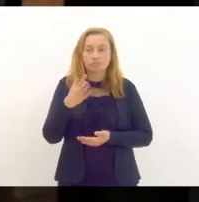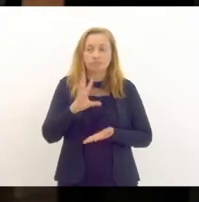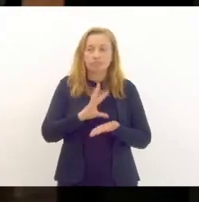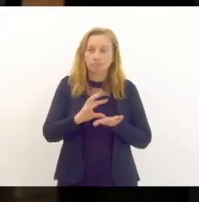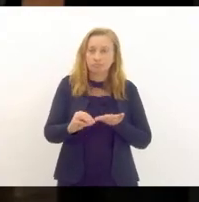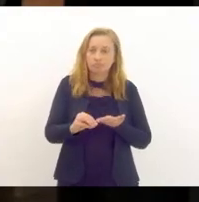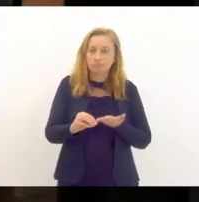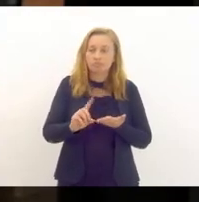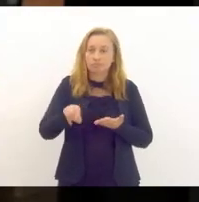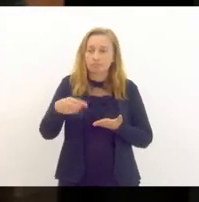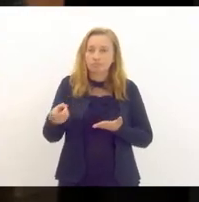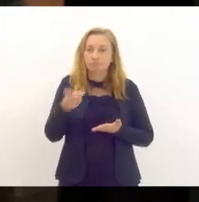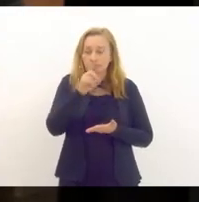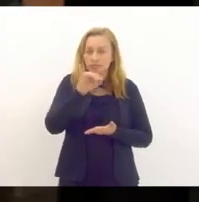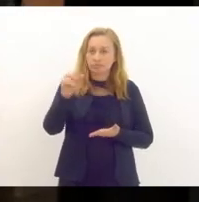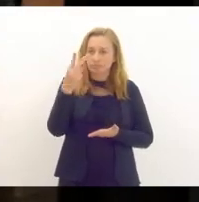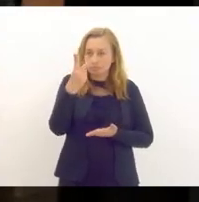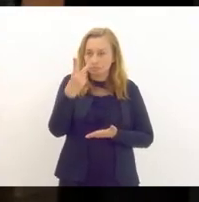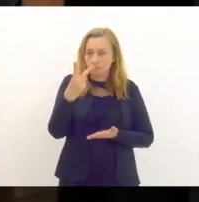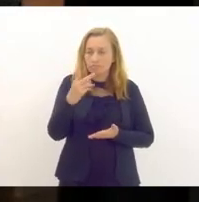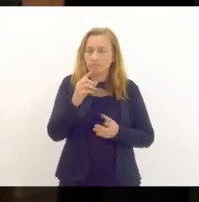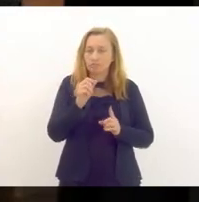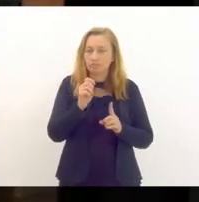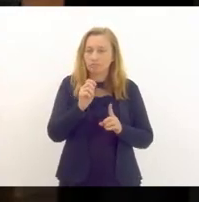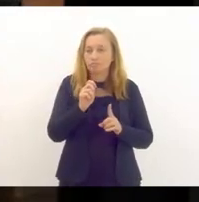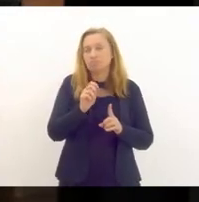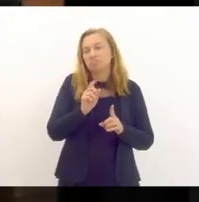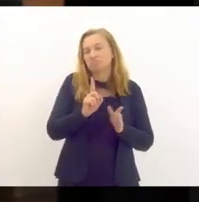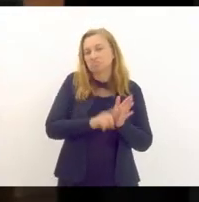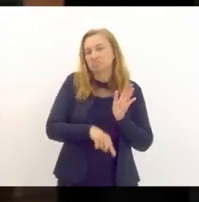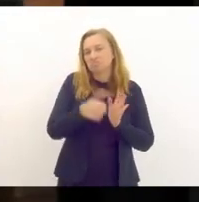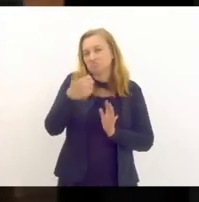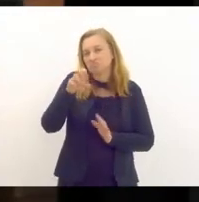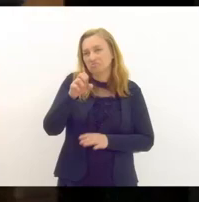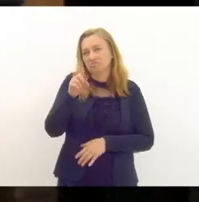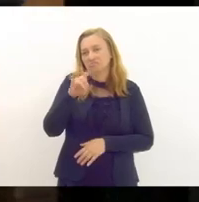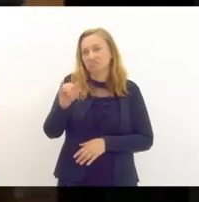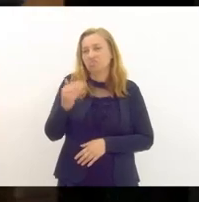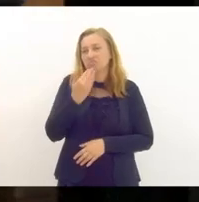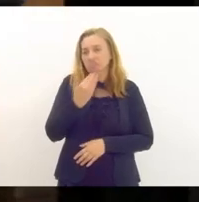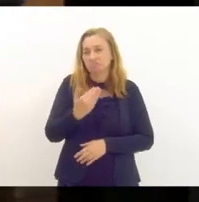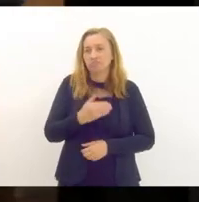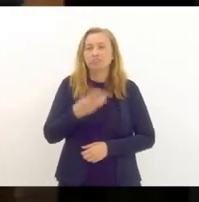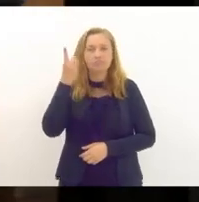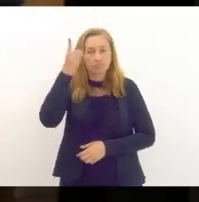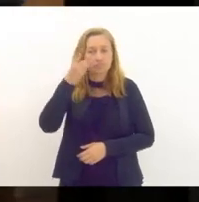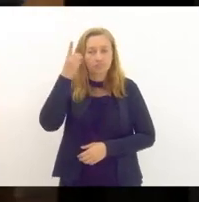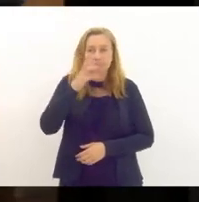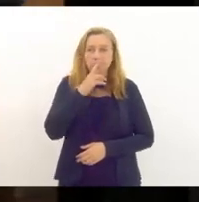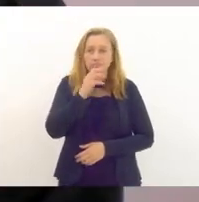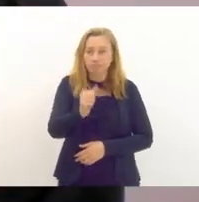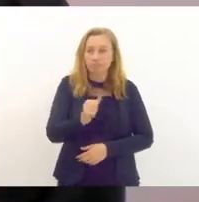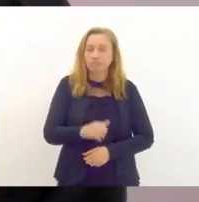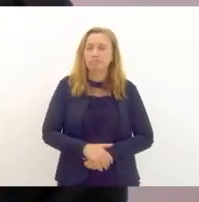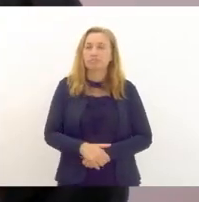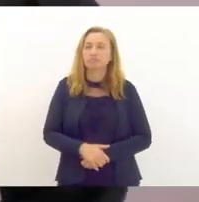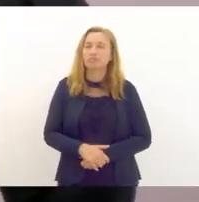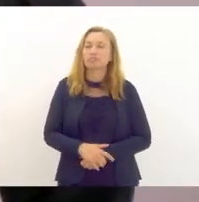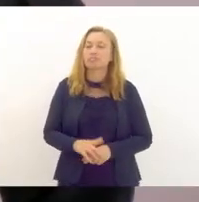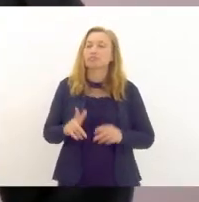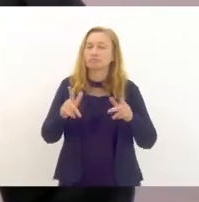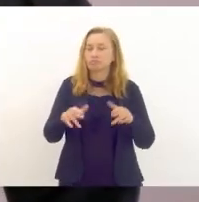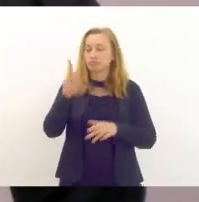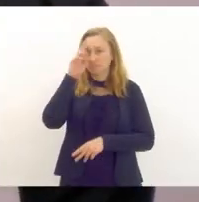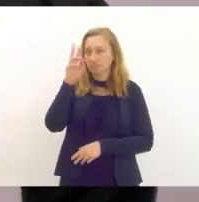Pauta se de a partir do dia 2 faltam menos de 15 dias é isso que eu peço Deputado Rodrigo Amorim Presidente é na mesma linha